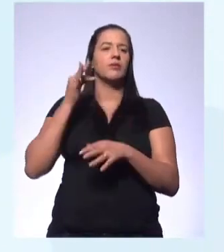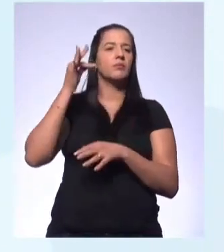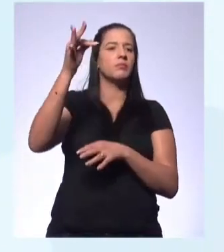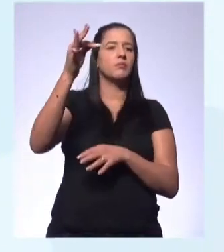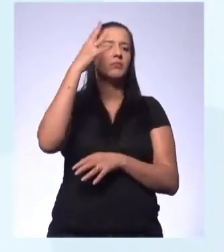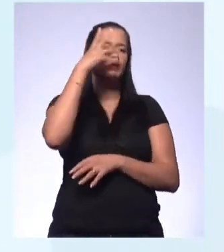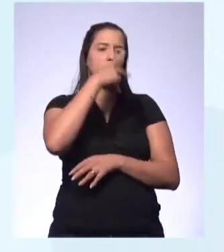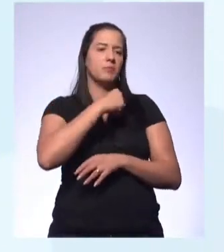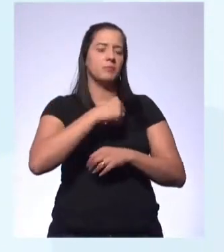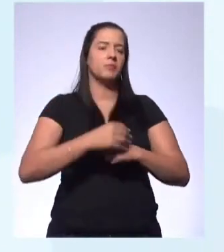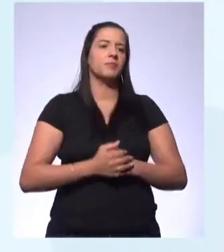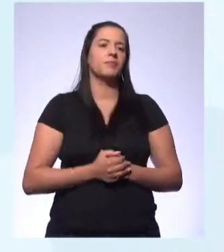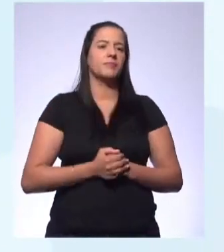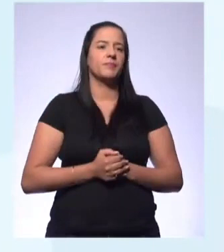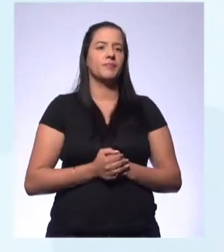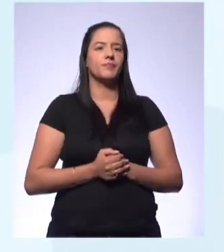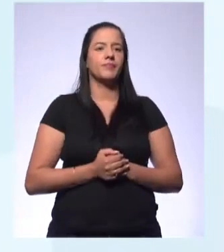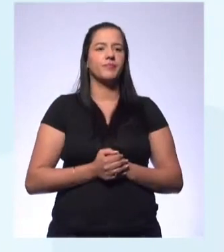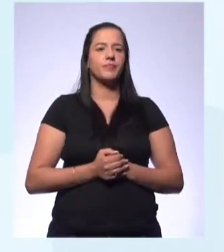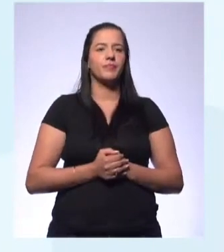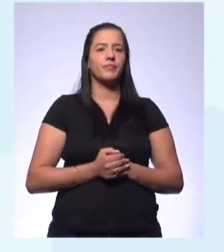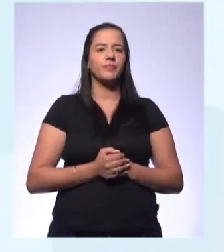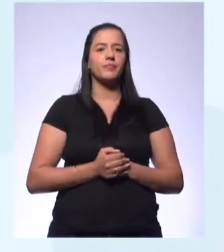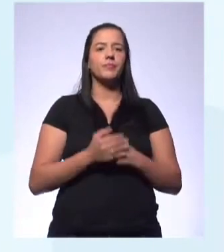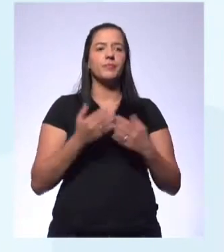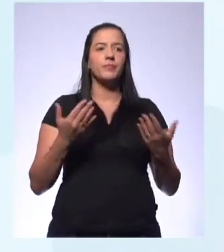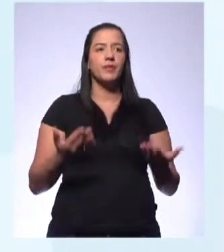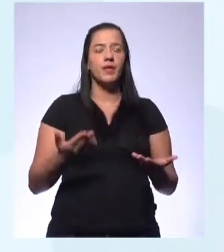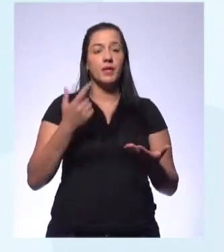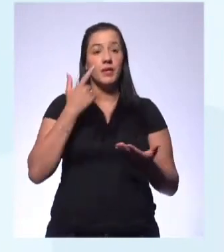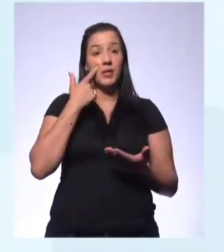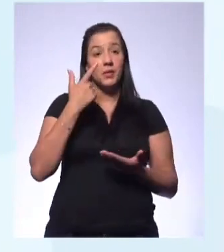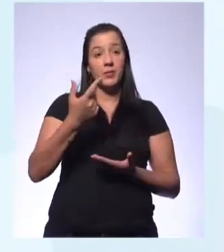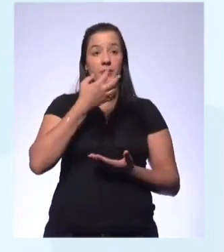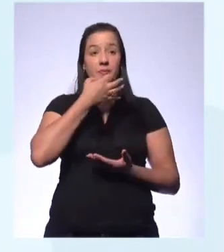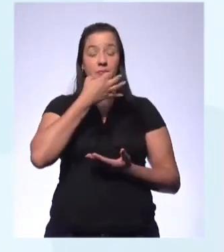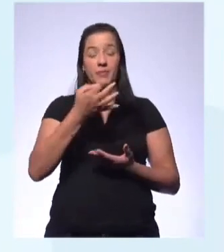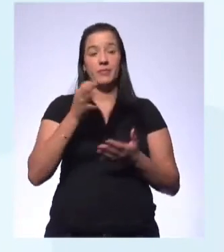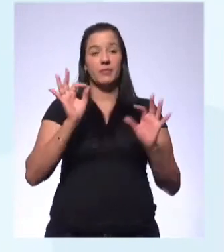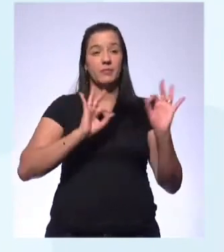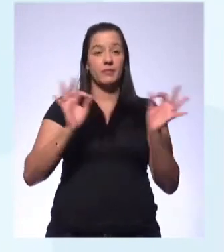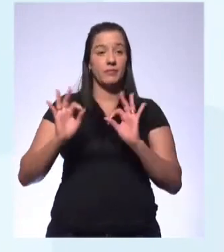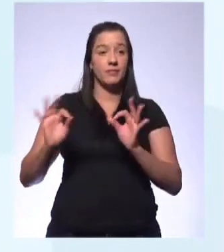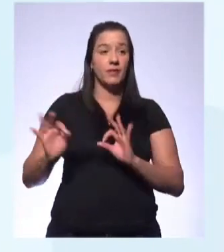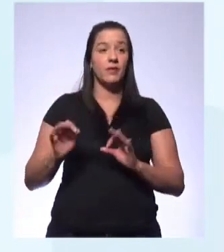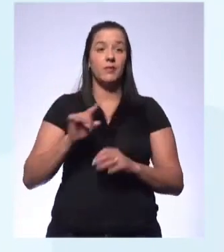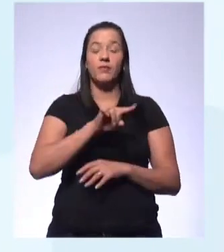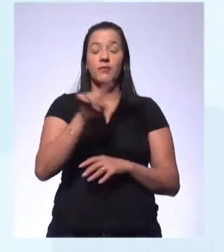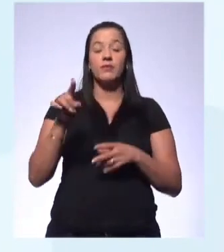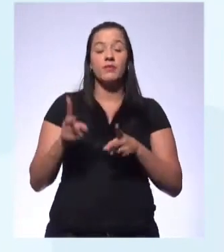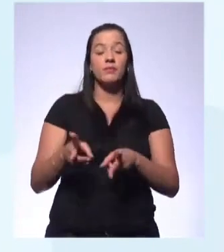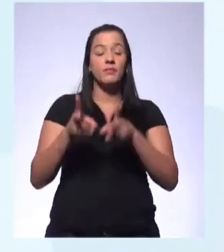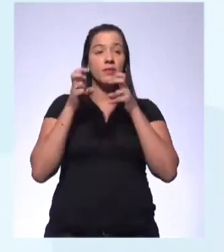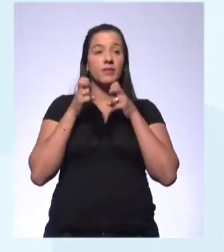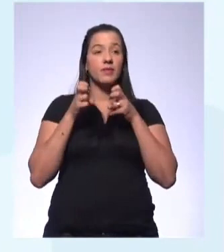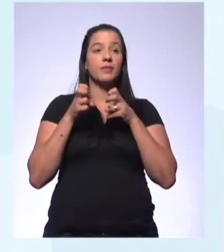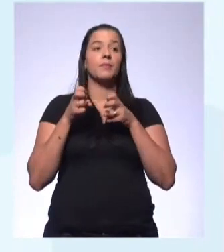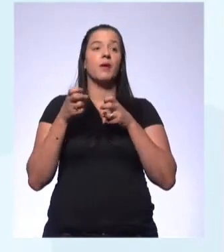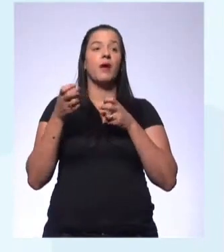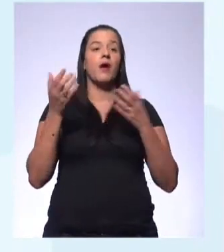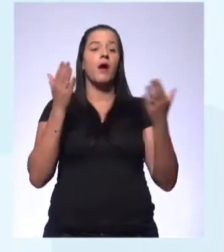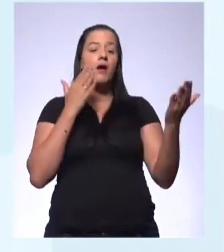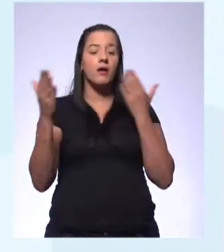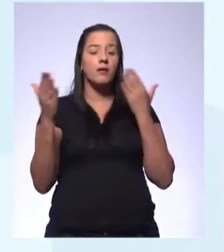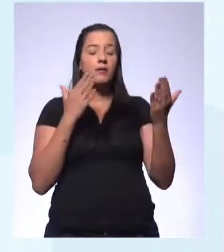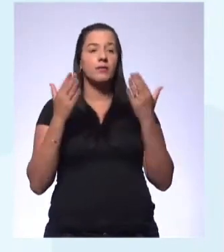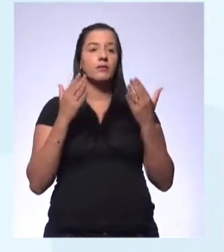linda. Gente, aí eu não vou comentar, vou pedir para que vocês percebam qual a relação entre